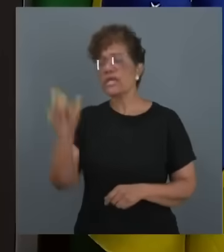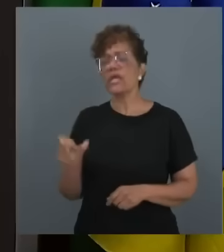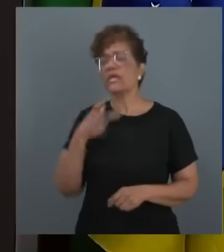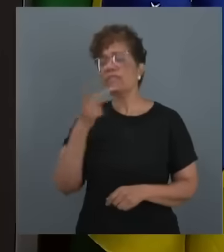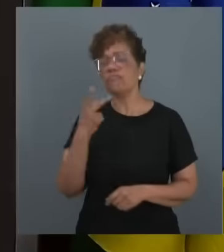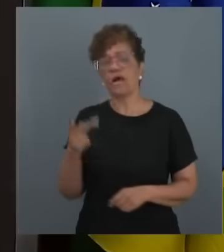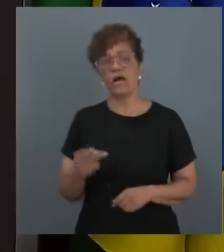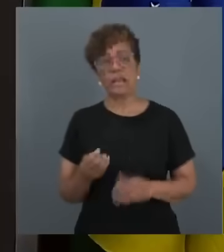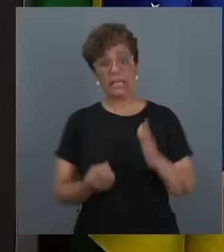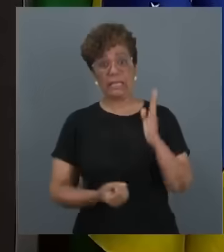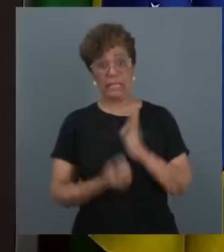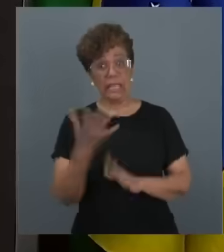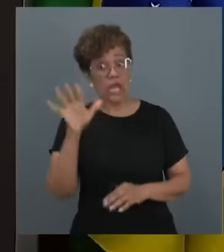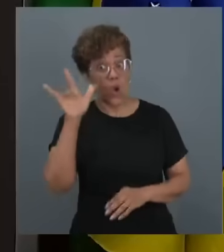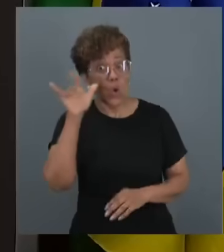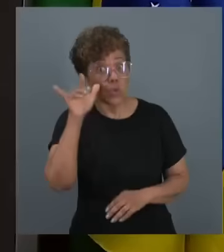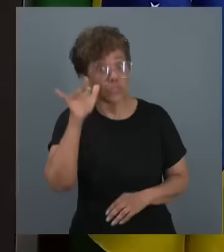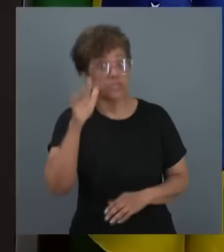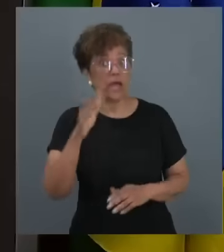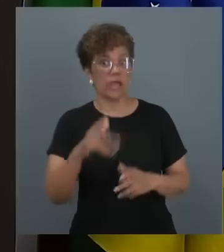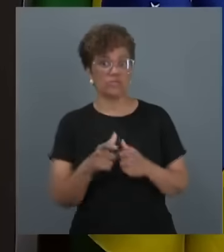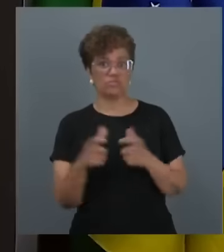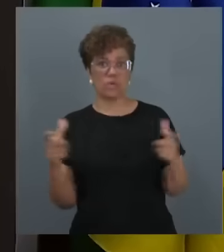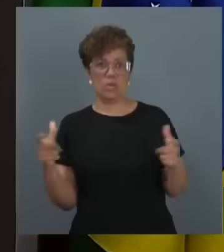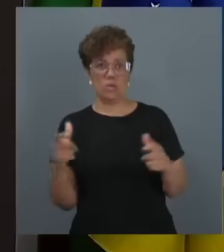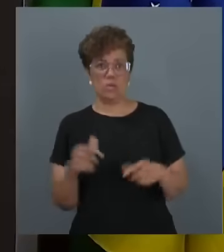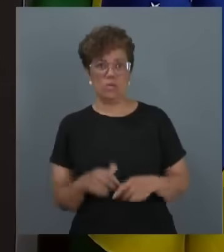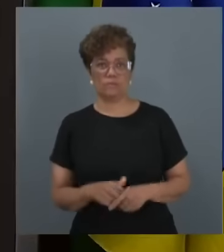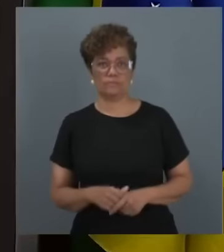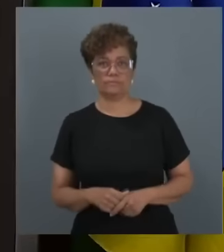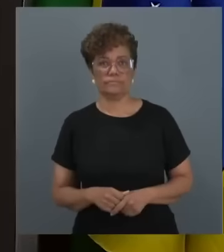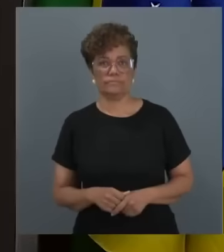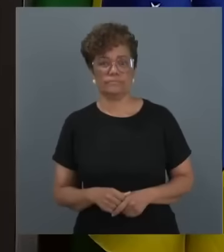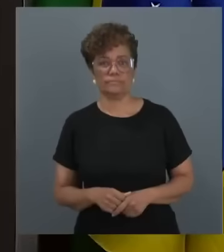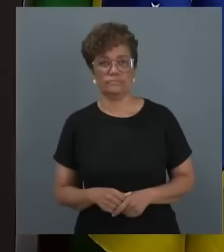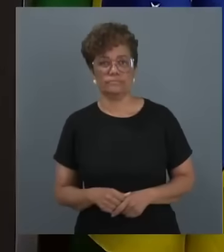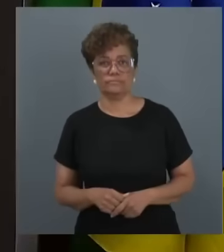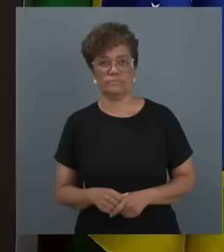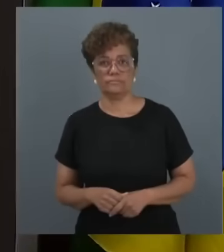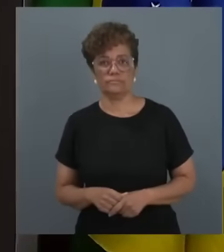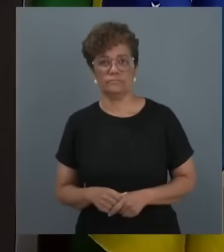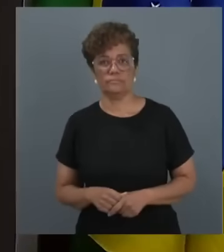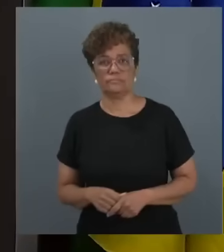cria uma curiosidade maior sobre o caso.